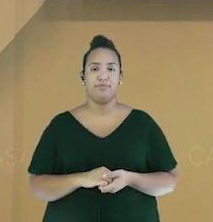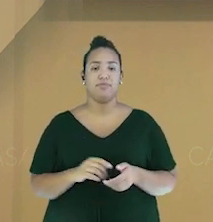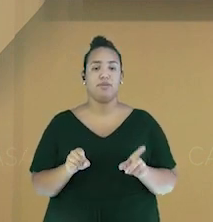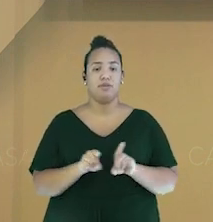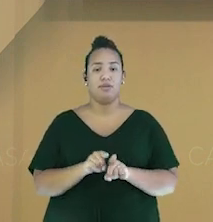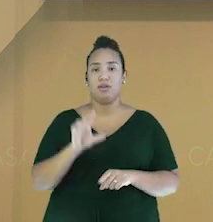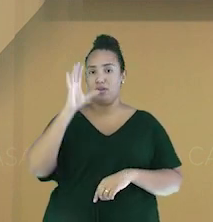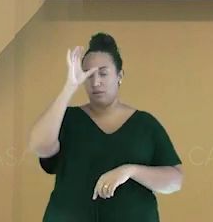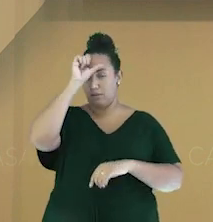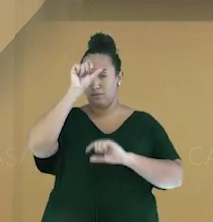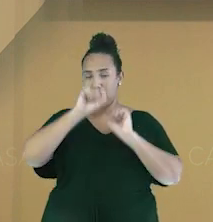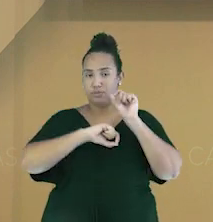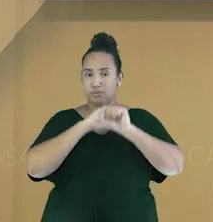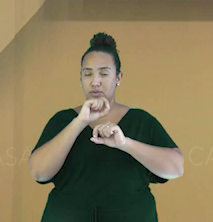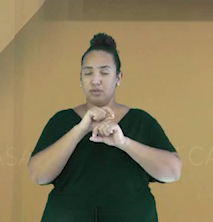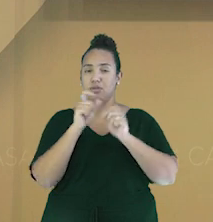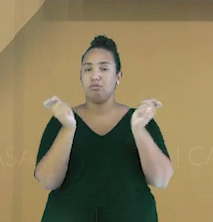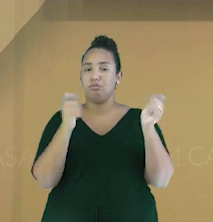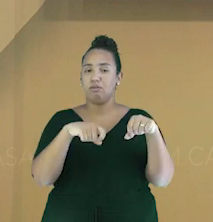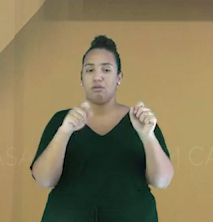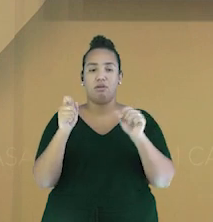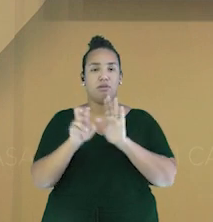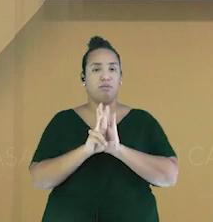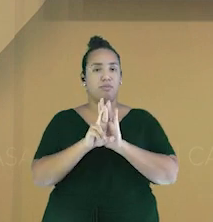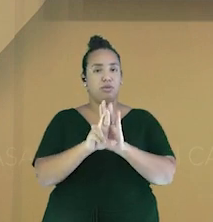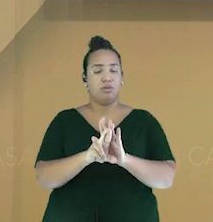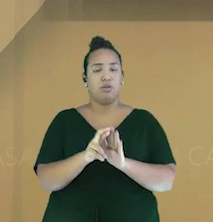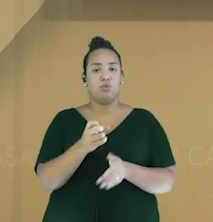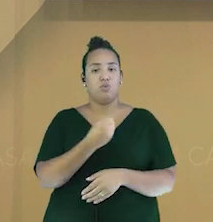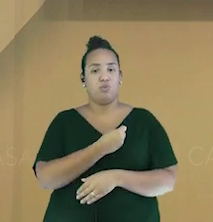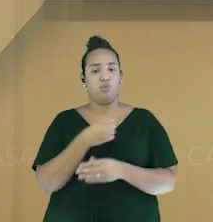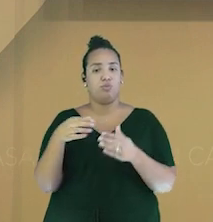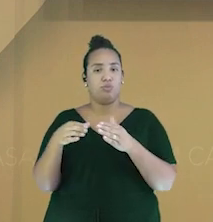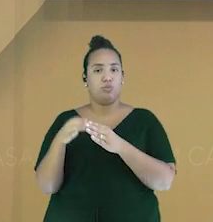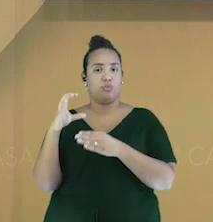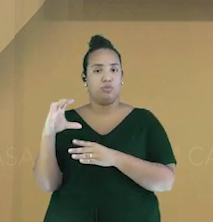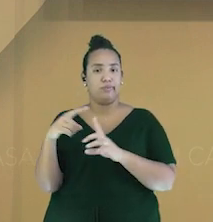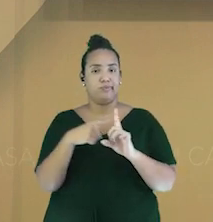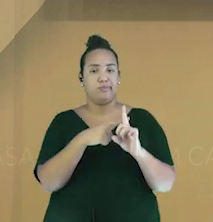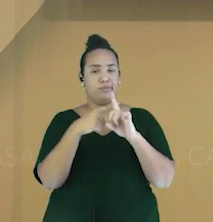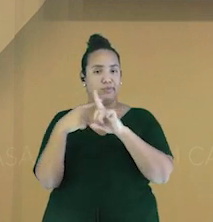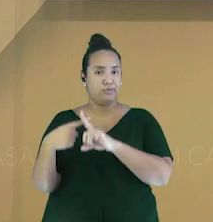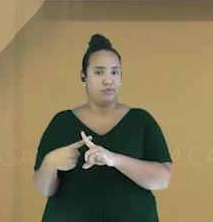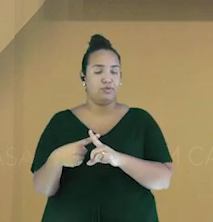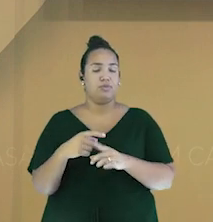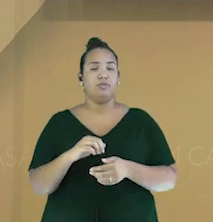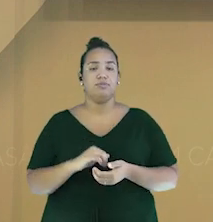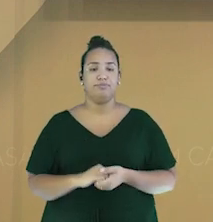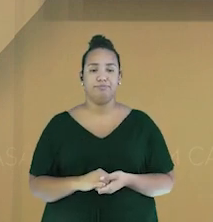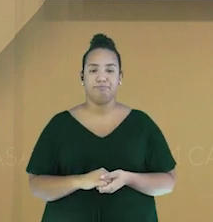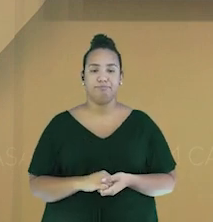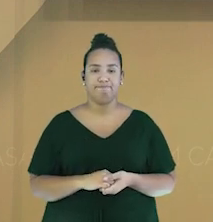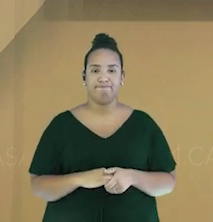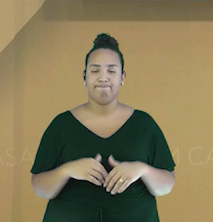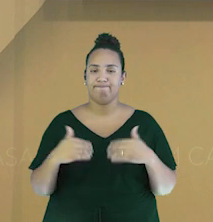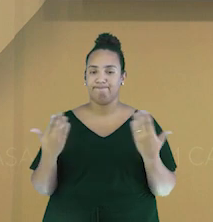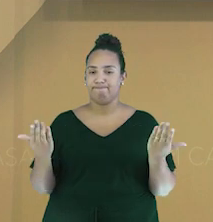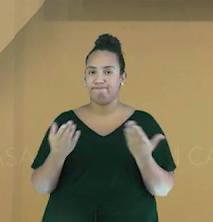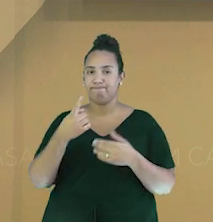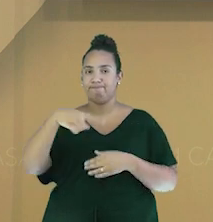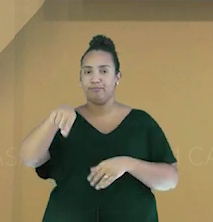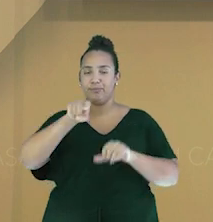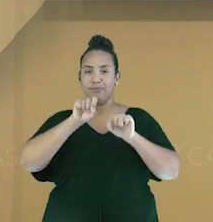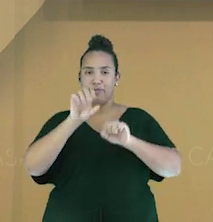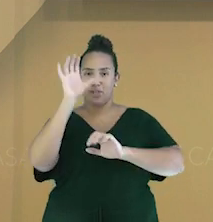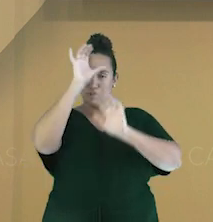possível representar qualquer número composto pela multiplicação de números primos. Que tal compartilhar o que